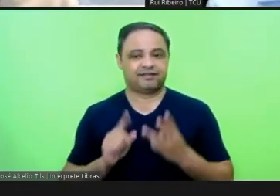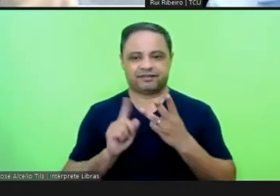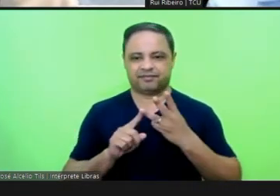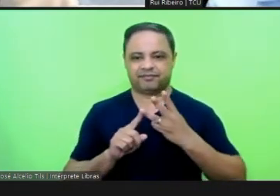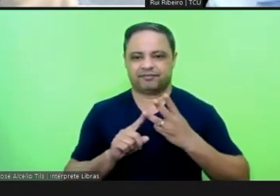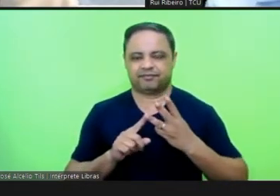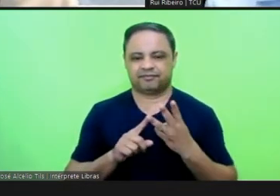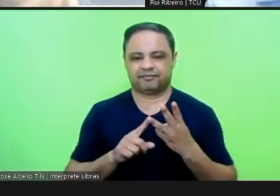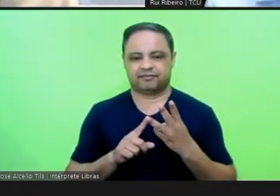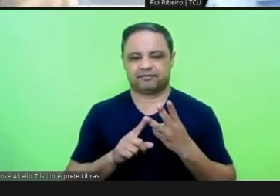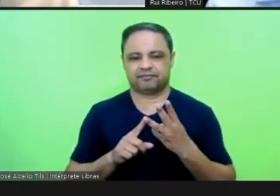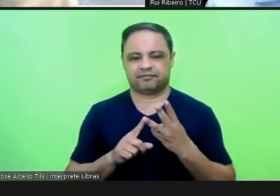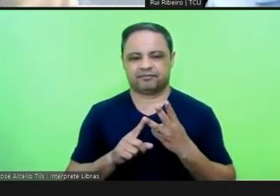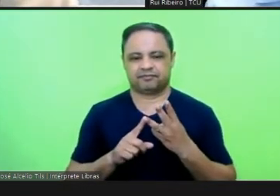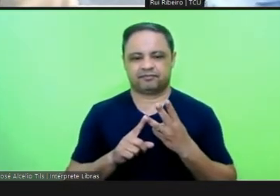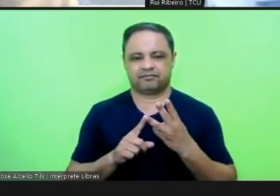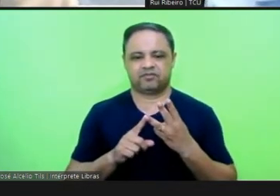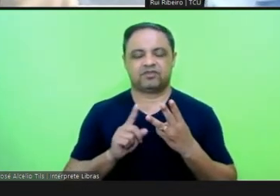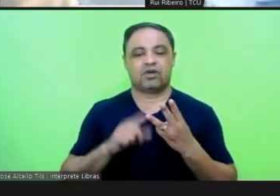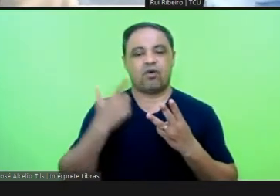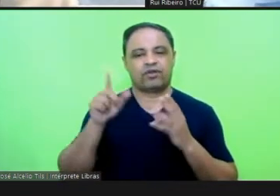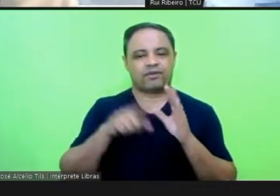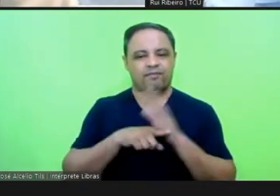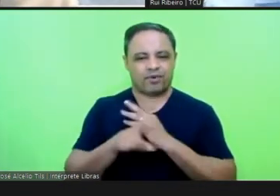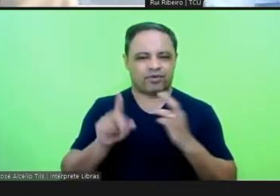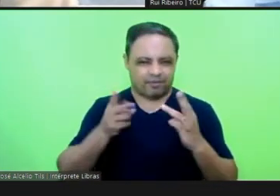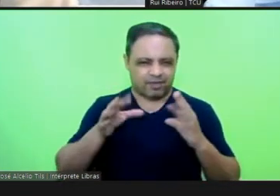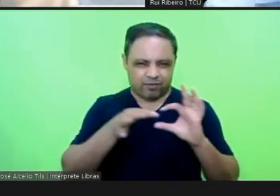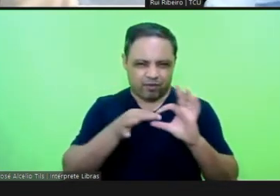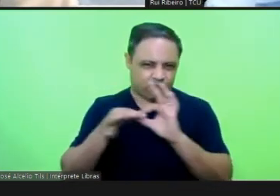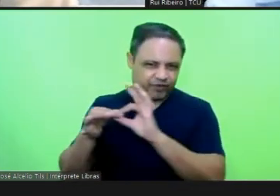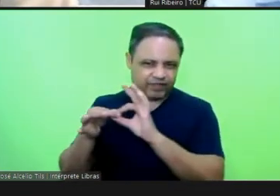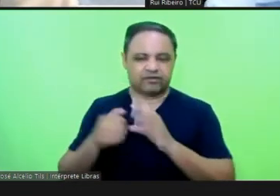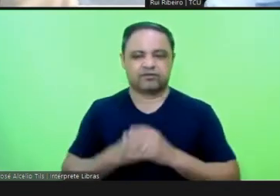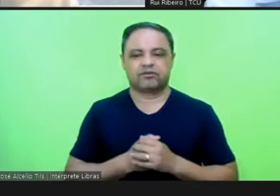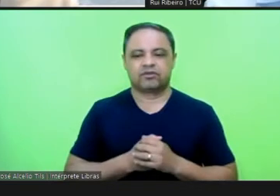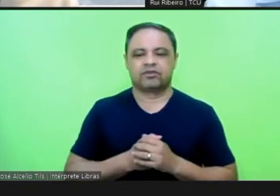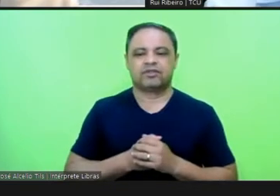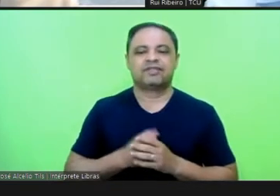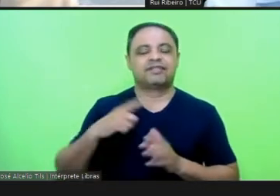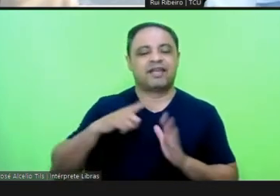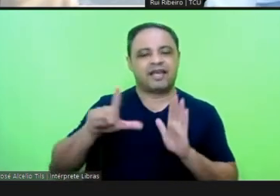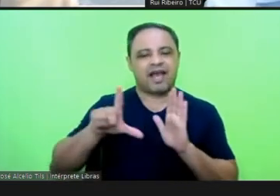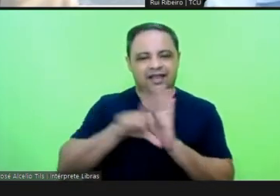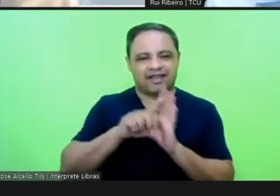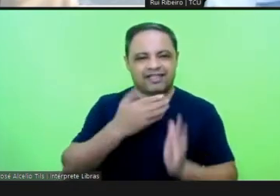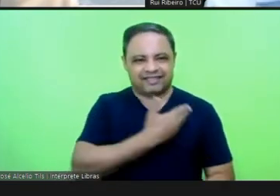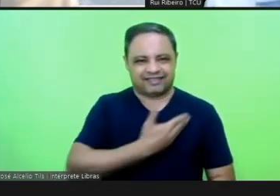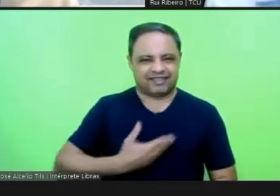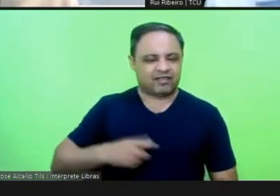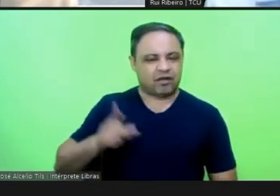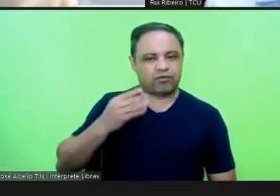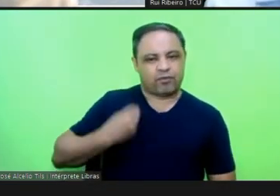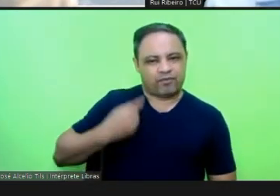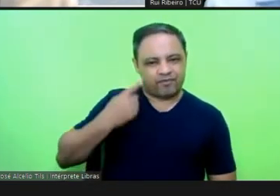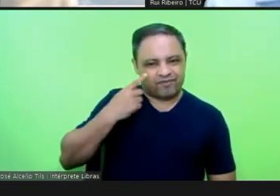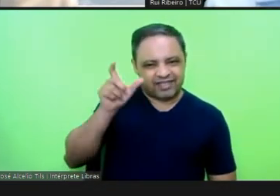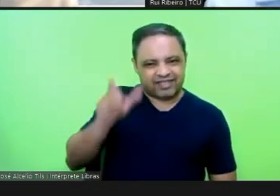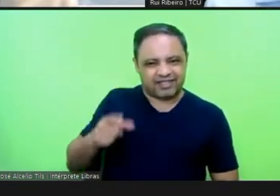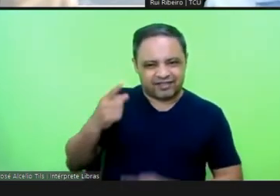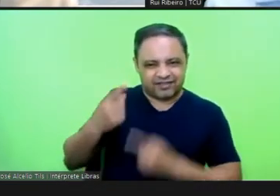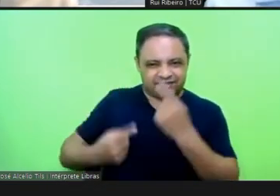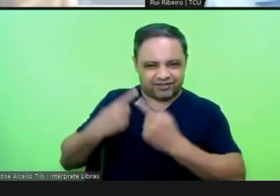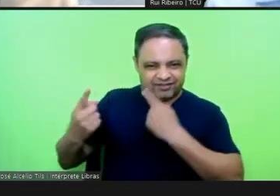seguida, a outra pergunta também, com o mesmo contexto, é a seguinte: o fato de a lei das estatais não ter previsto a figura do diálogo